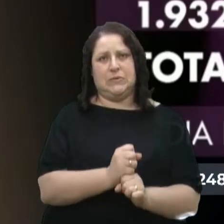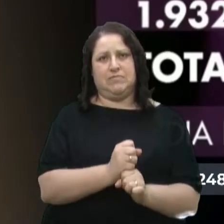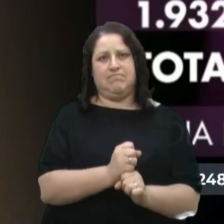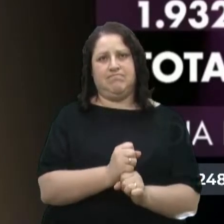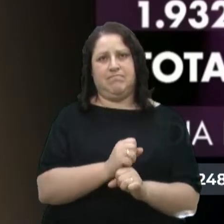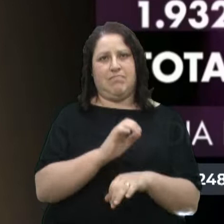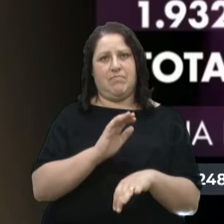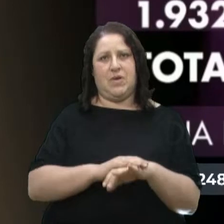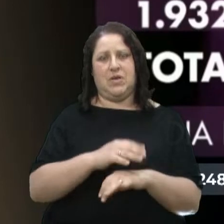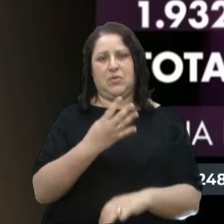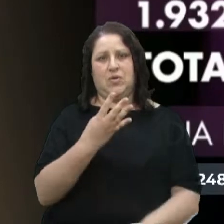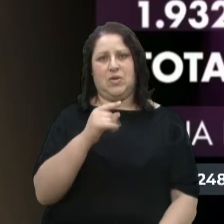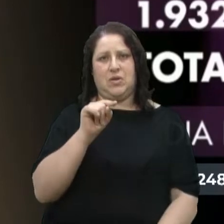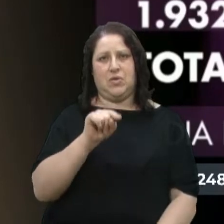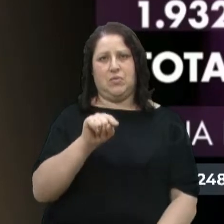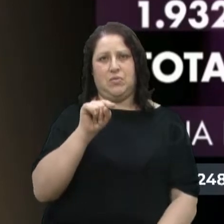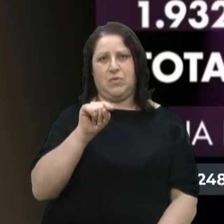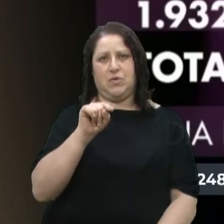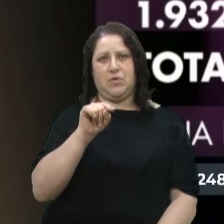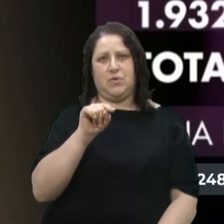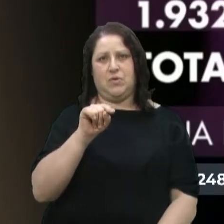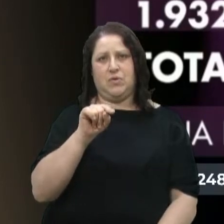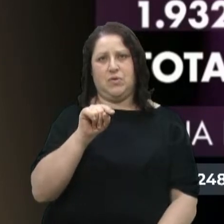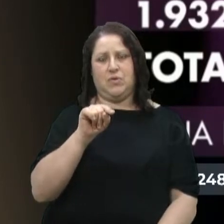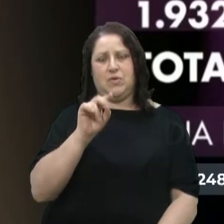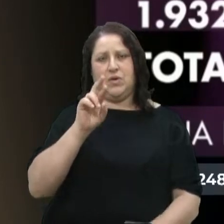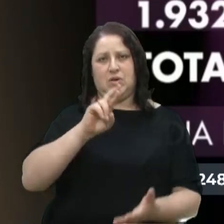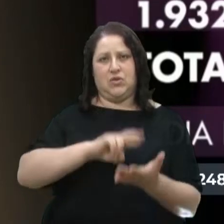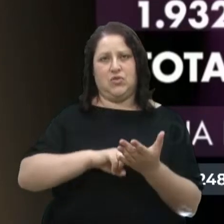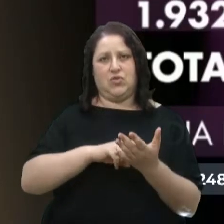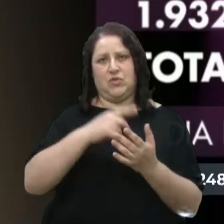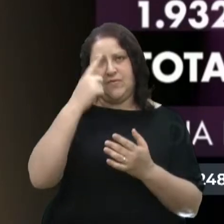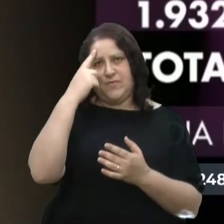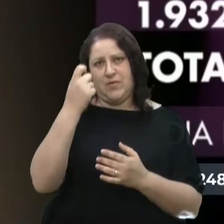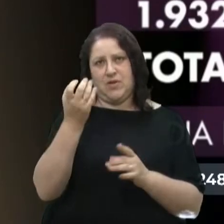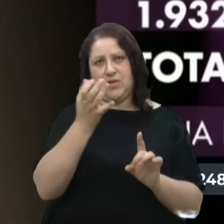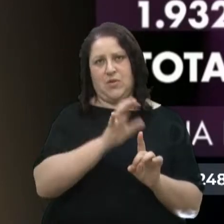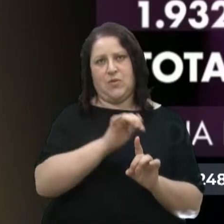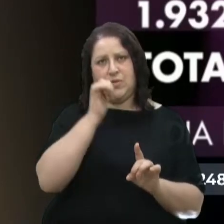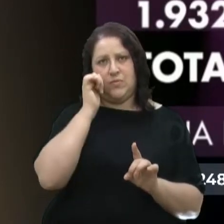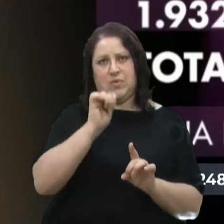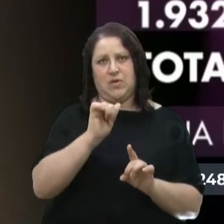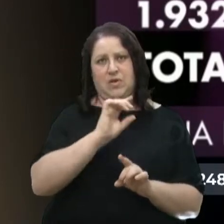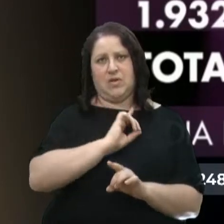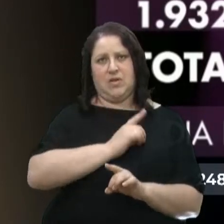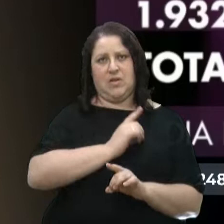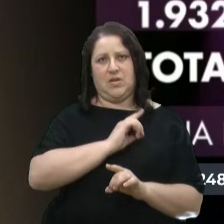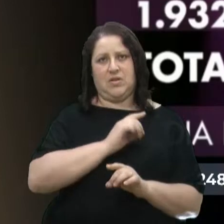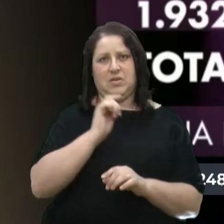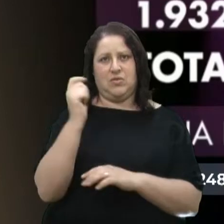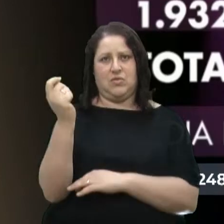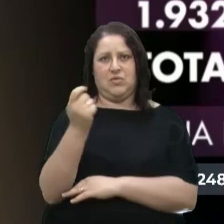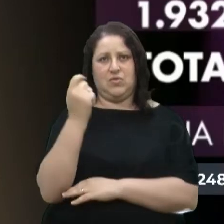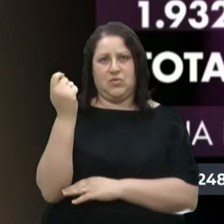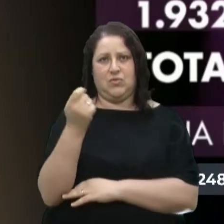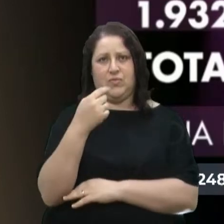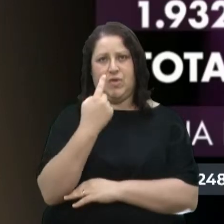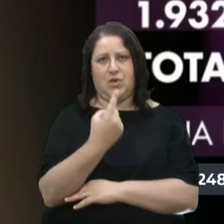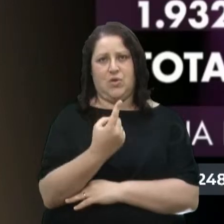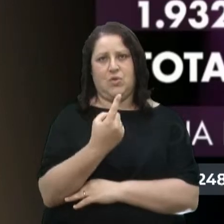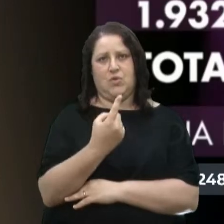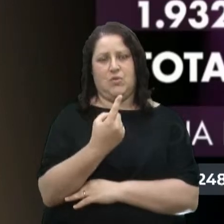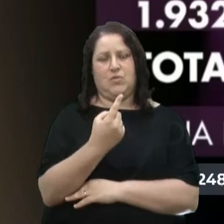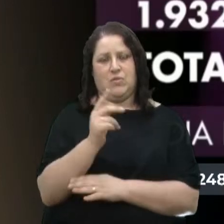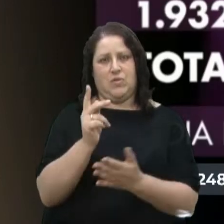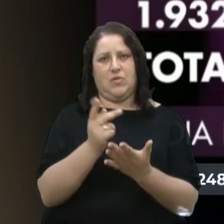de 41 mil registros de violência contra mulheres em delegacias do estado, o que dá um caso a cada